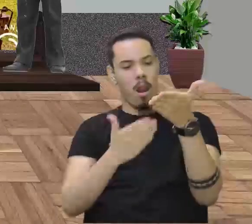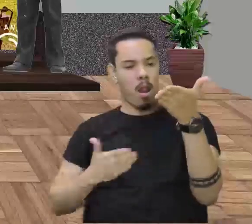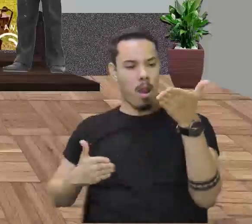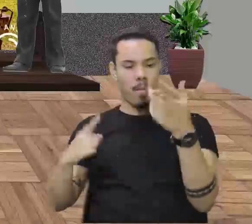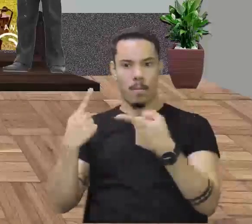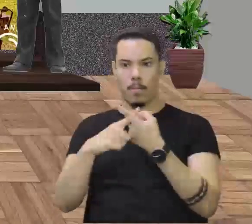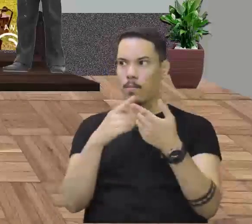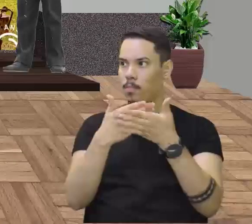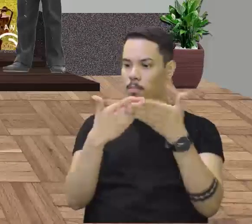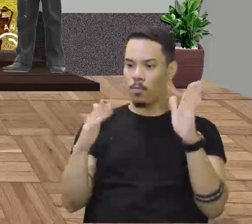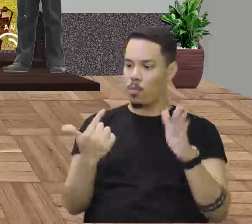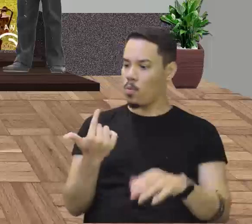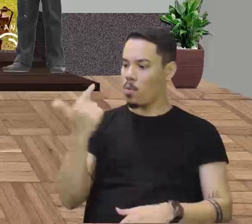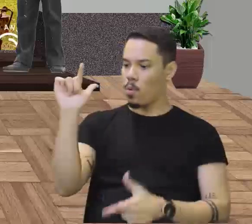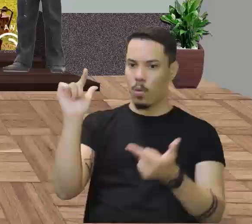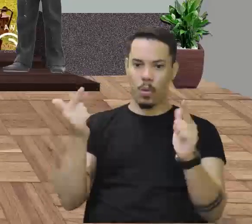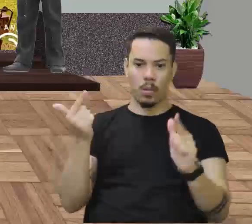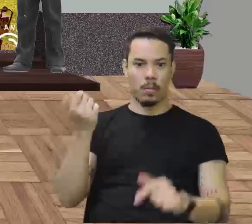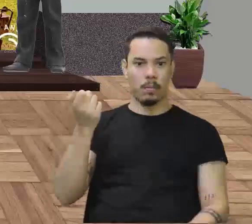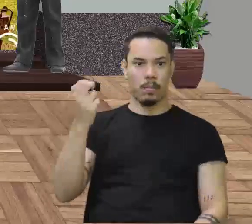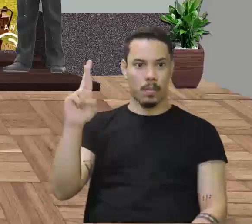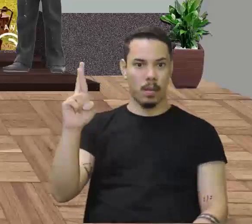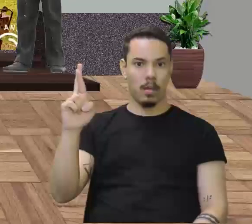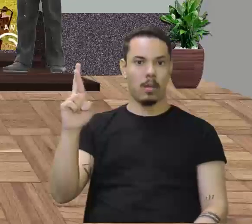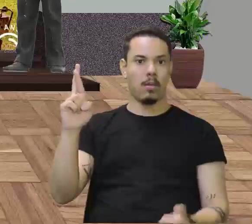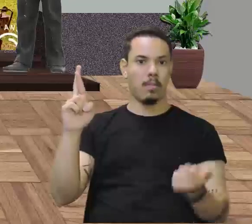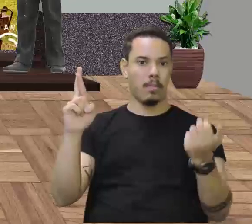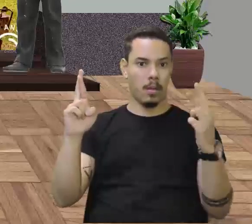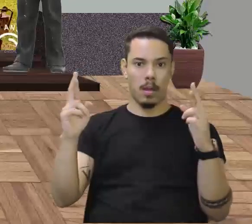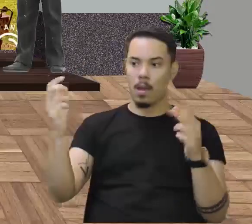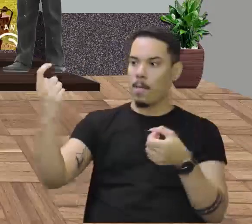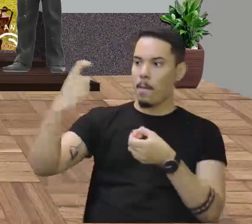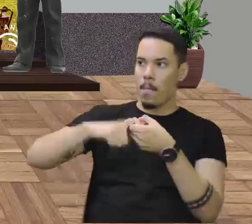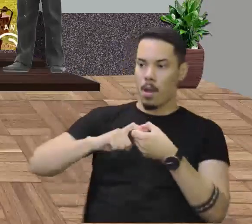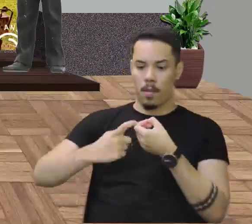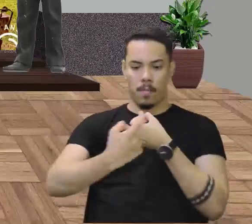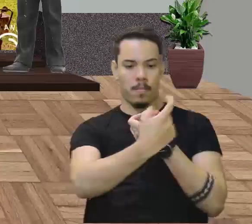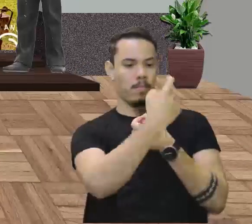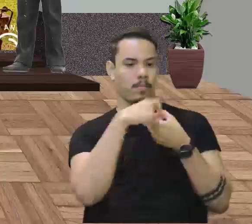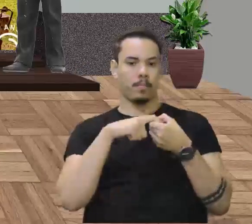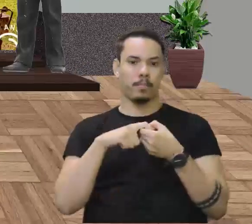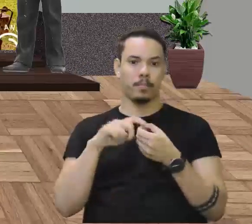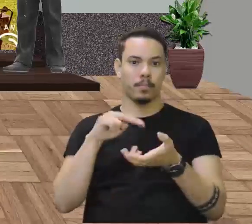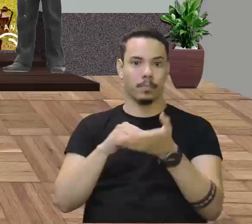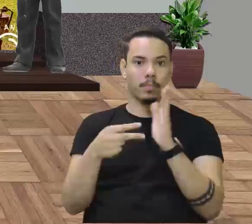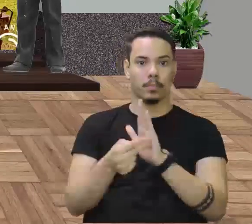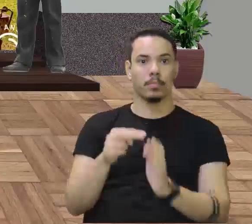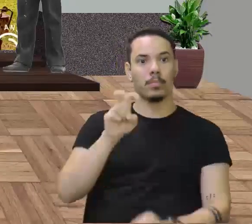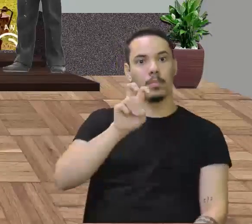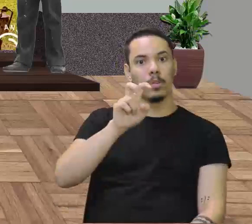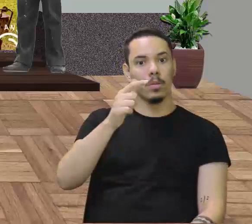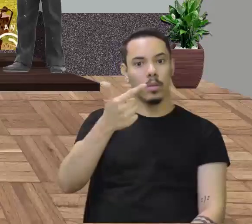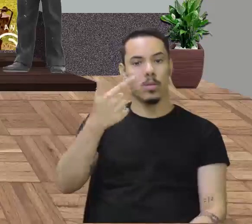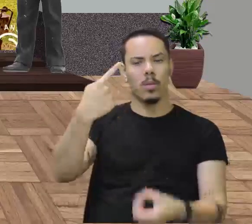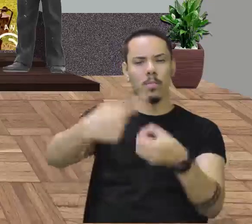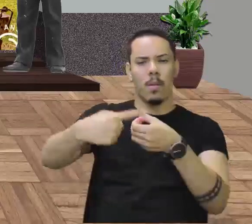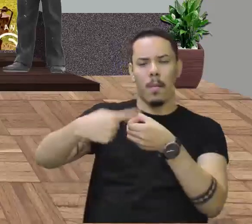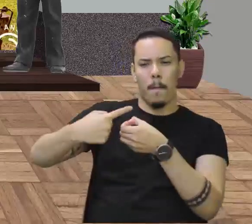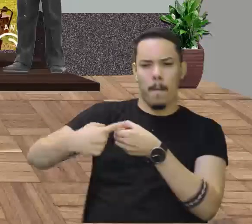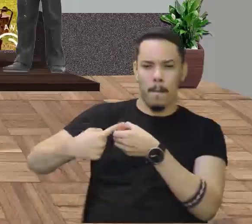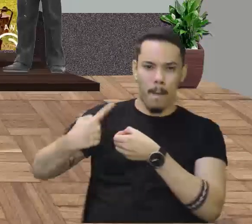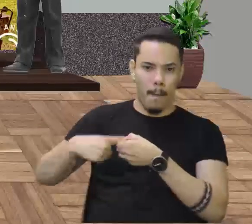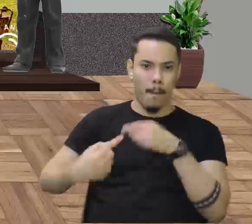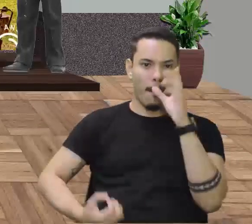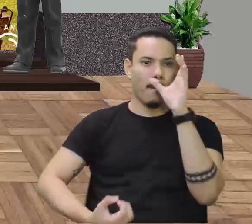vamos abrir para outras BR, para outras ROs, que ligam a esses 52 municípios